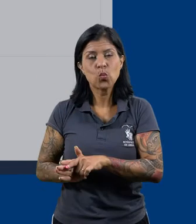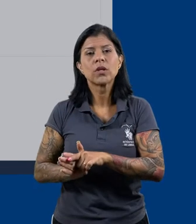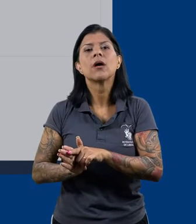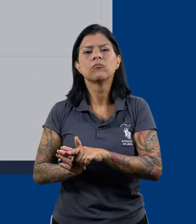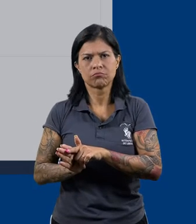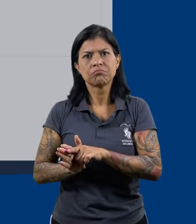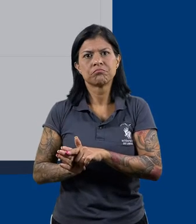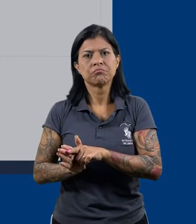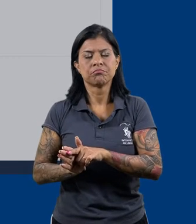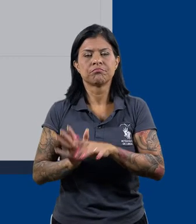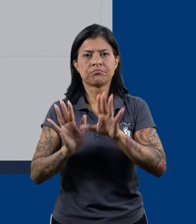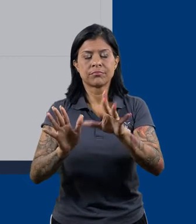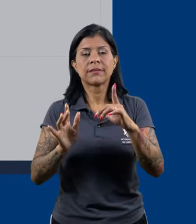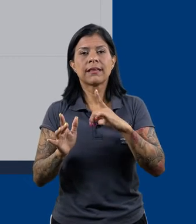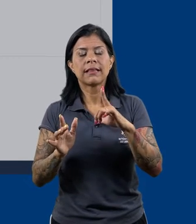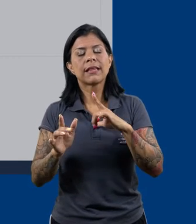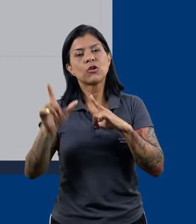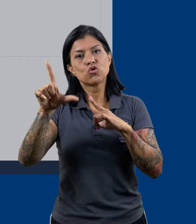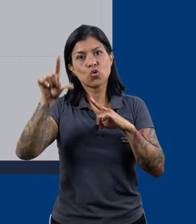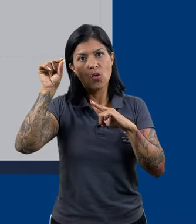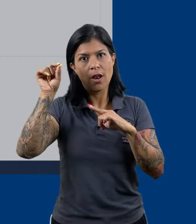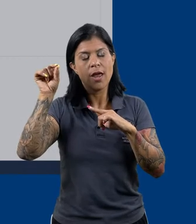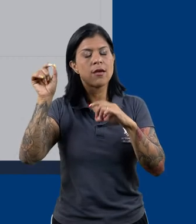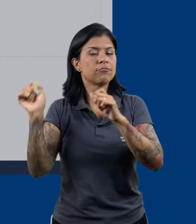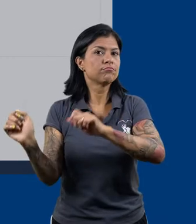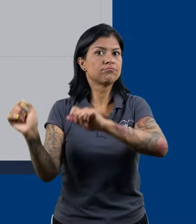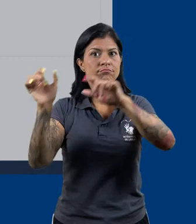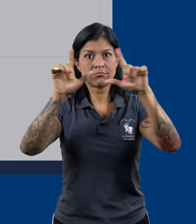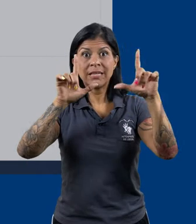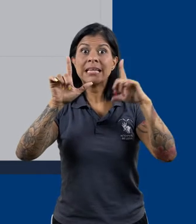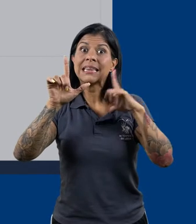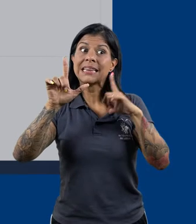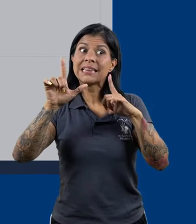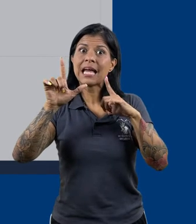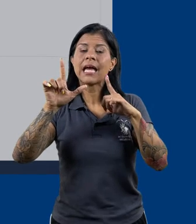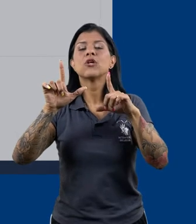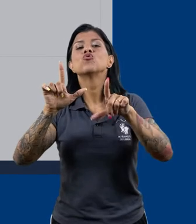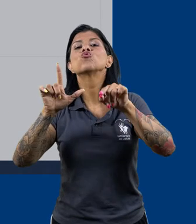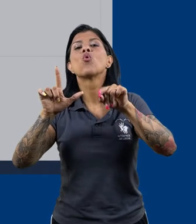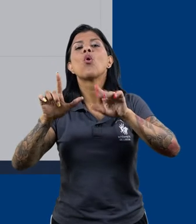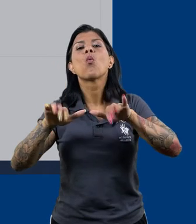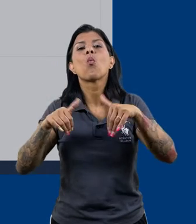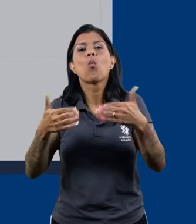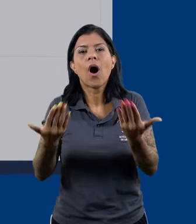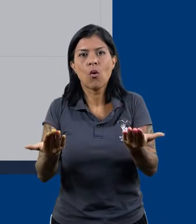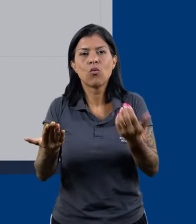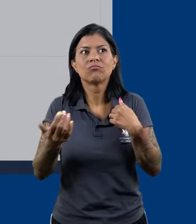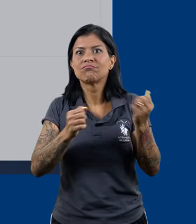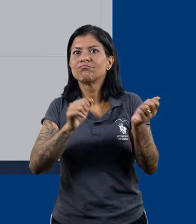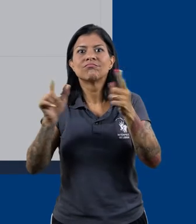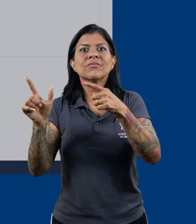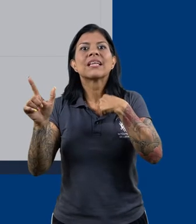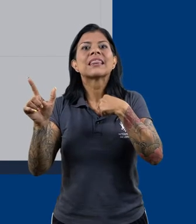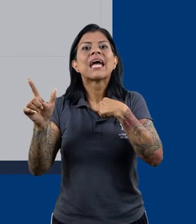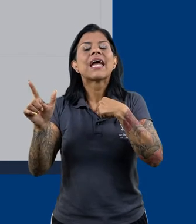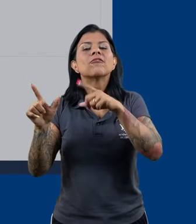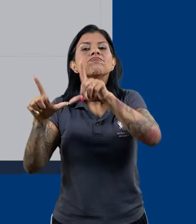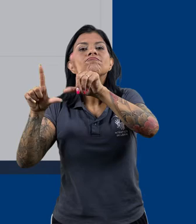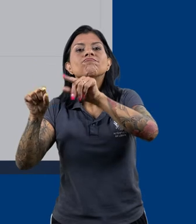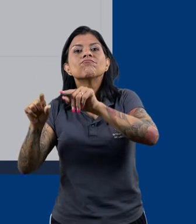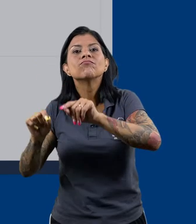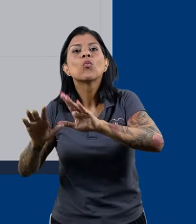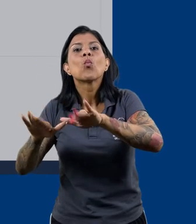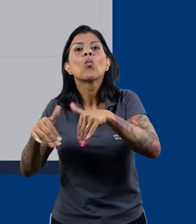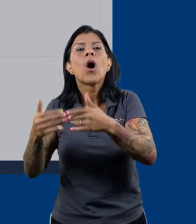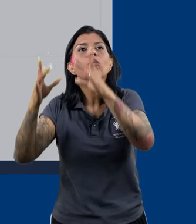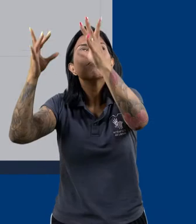Escolheremos uma questão. Reparem que no painel à esquerda, posso escolher os tipos de questão. No painel à direita, temos